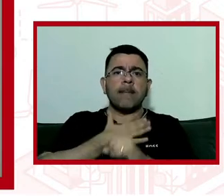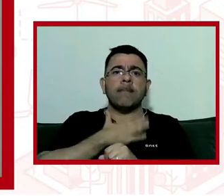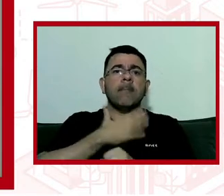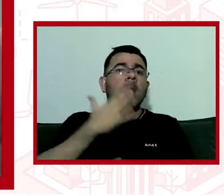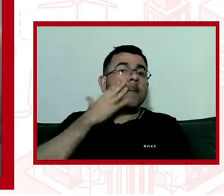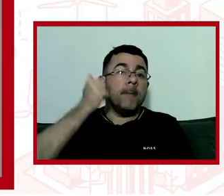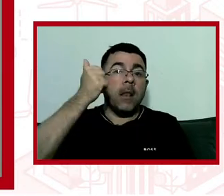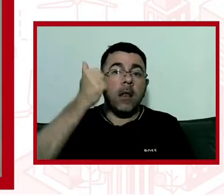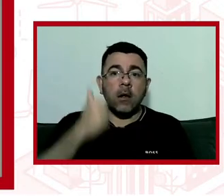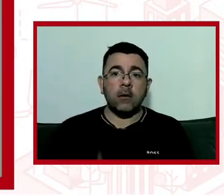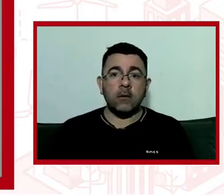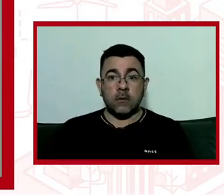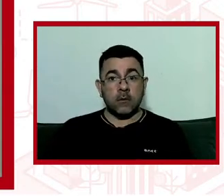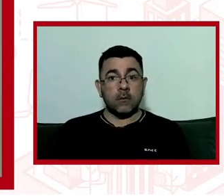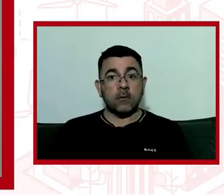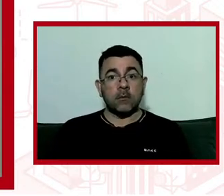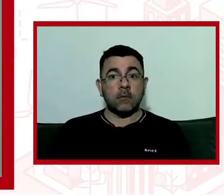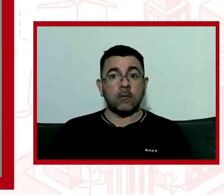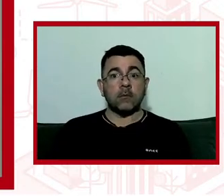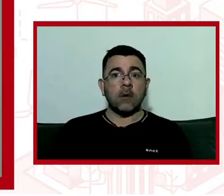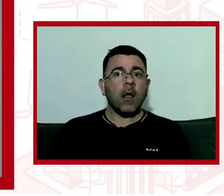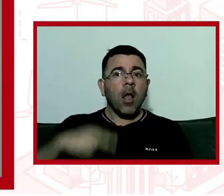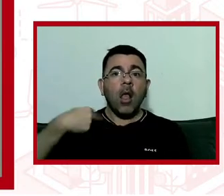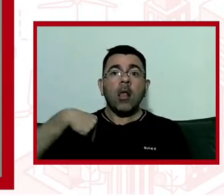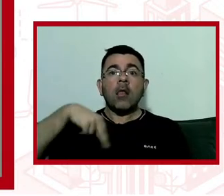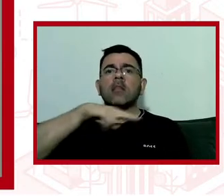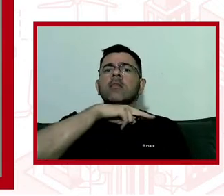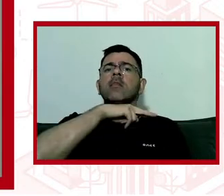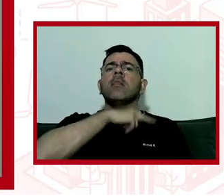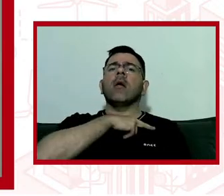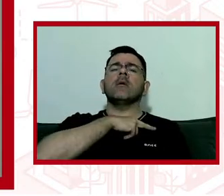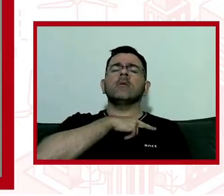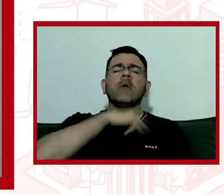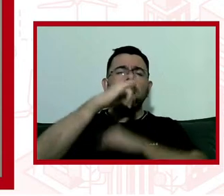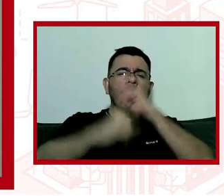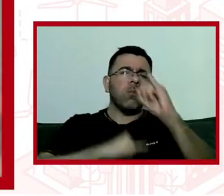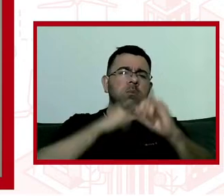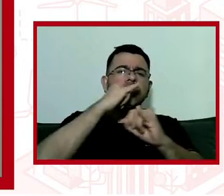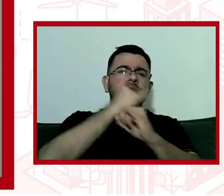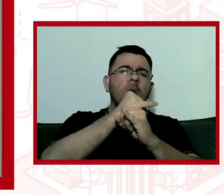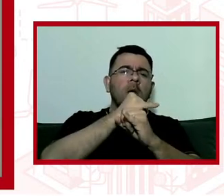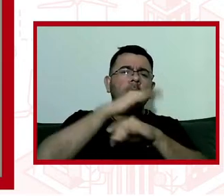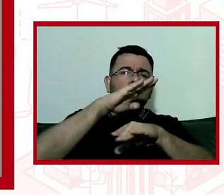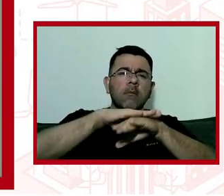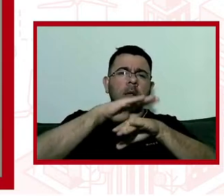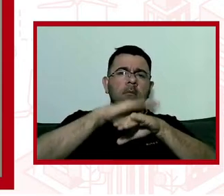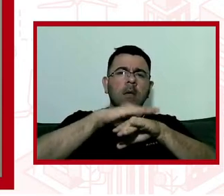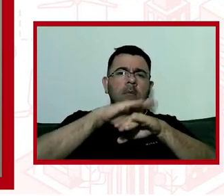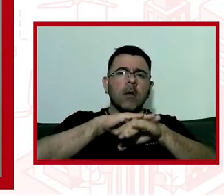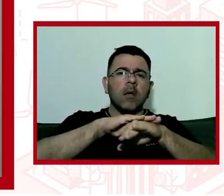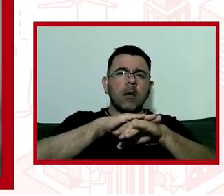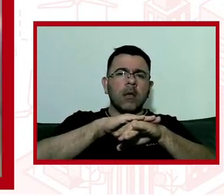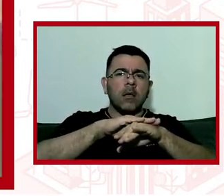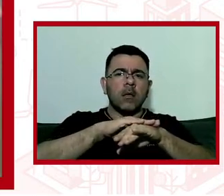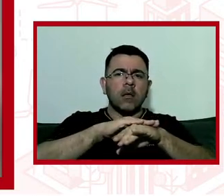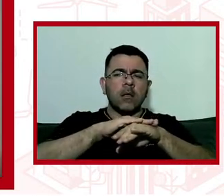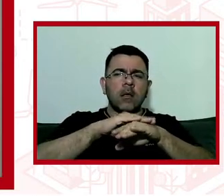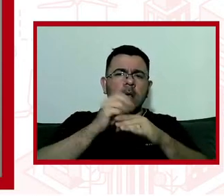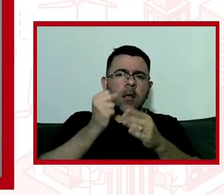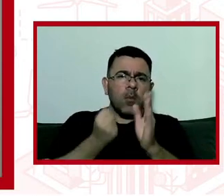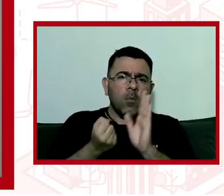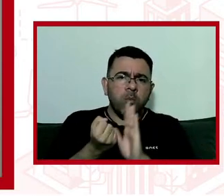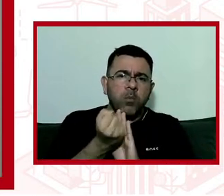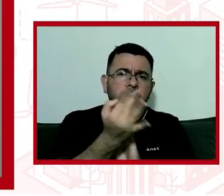e de sempre tudo que a gente faz de presença digital a gente tem que ter um backup físico então a lançou a melhor ferramenta do